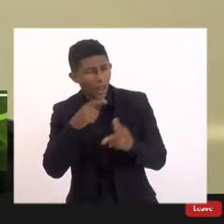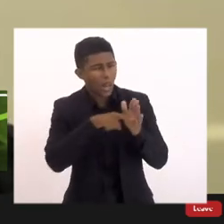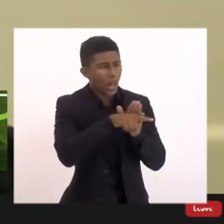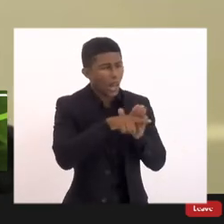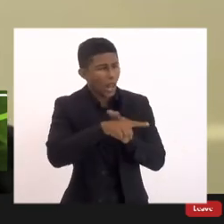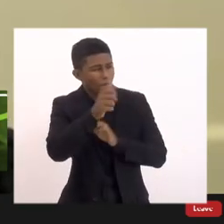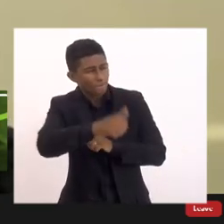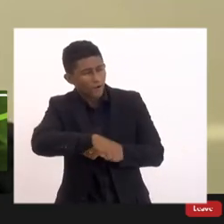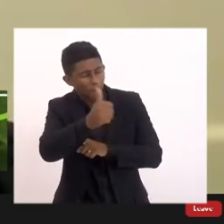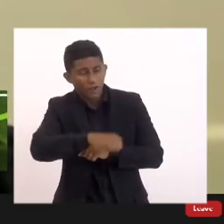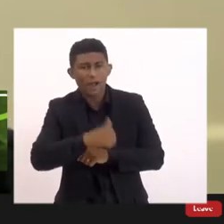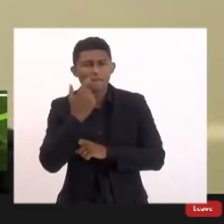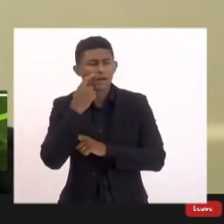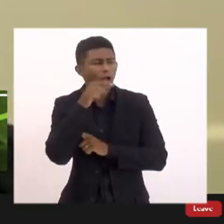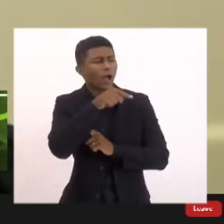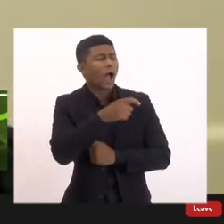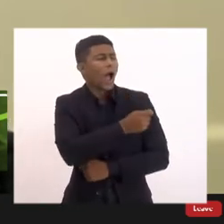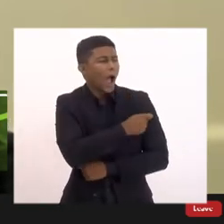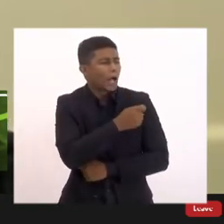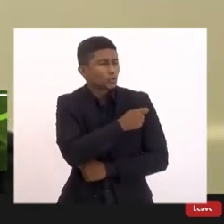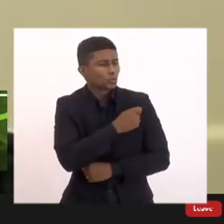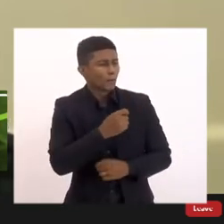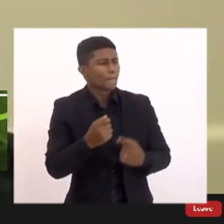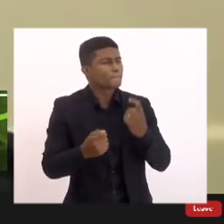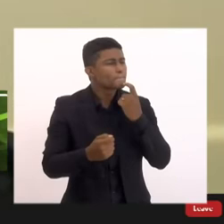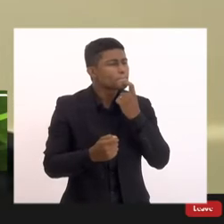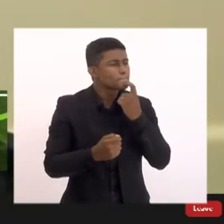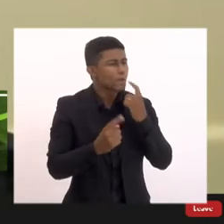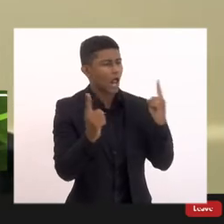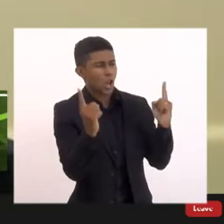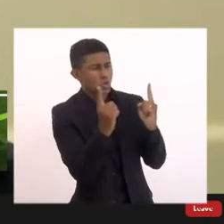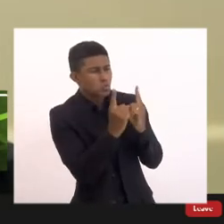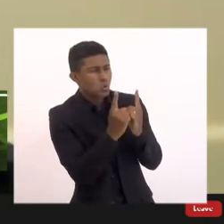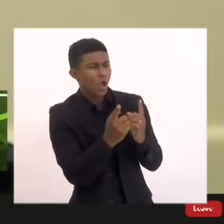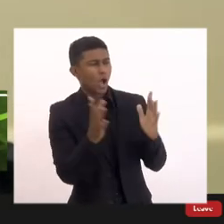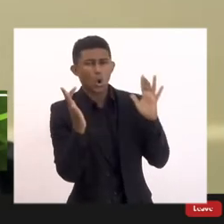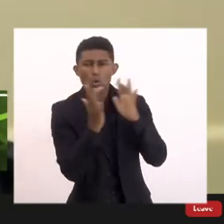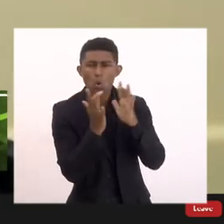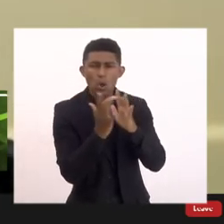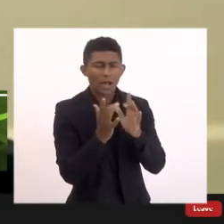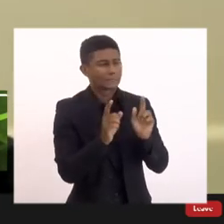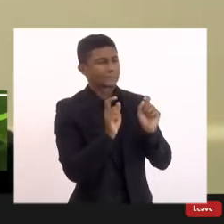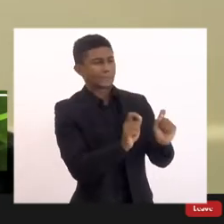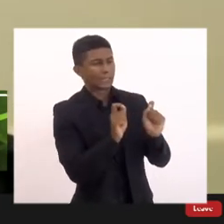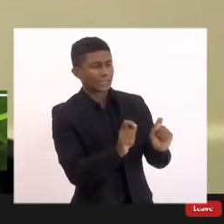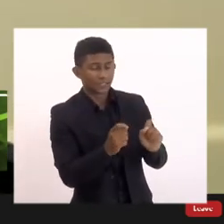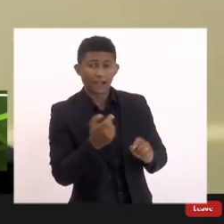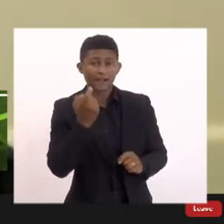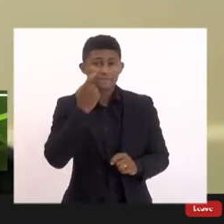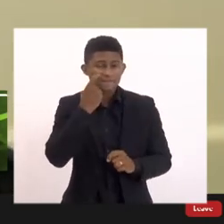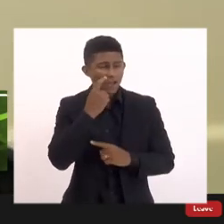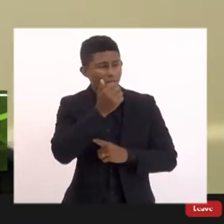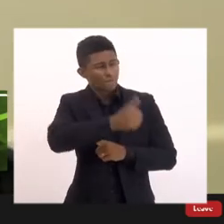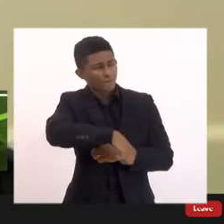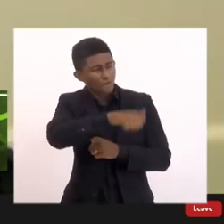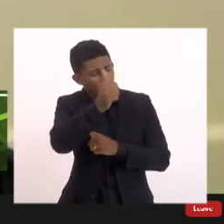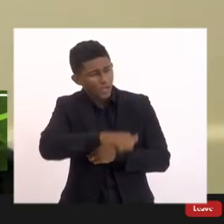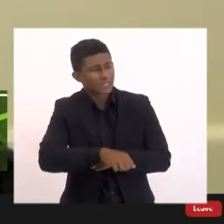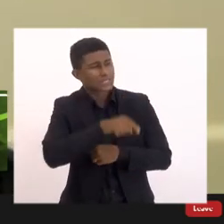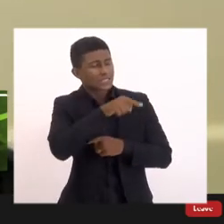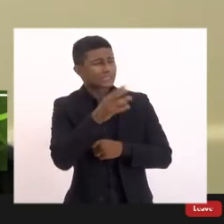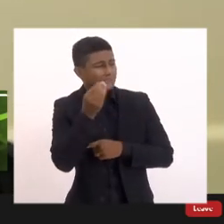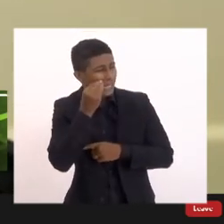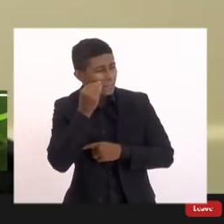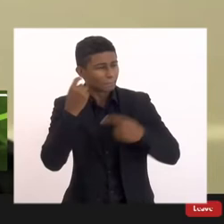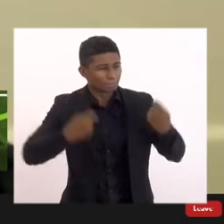quais os alunos que tiveram mais próximos a esse aluno sintomático, entendeu? Para avaliar se esse aluno precisa fazer